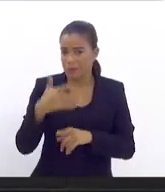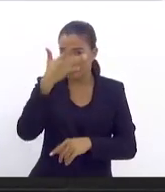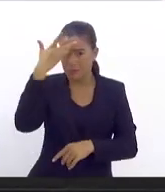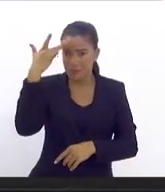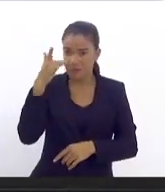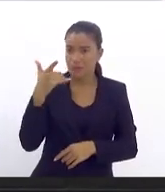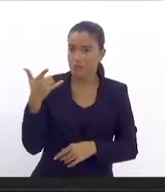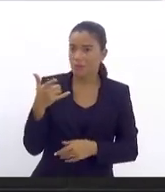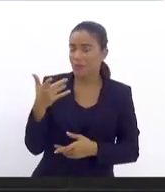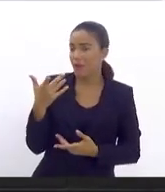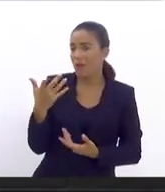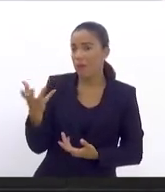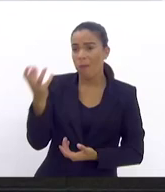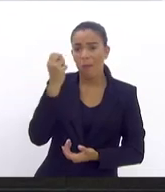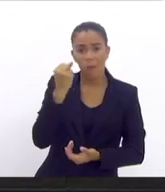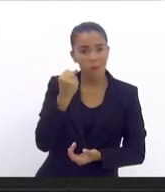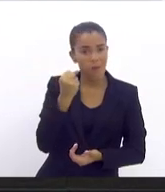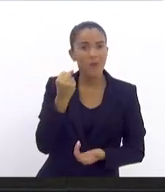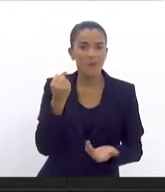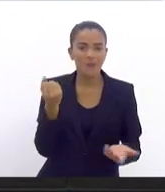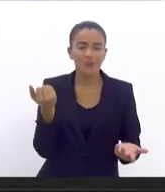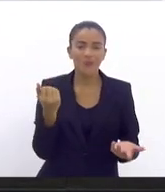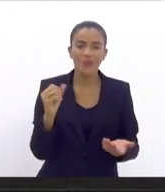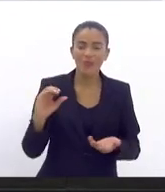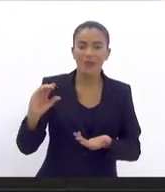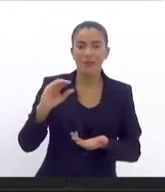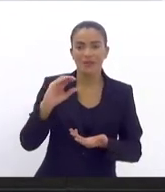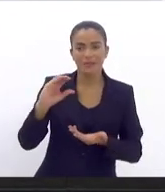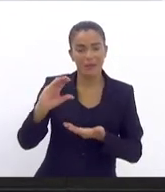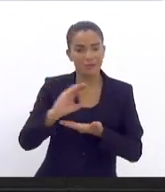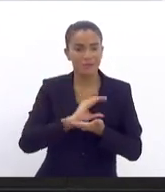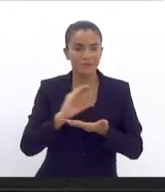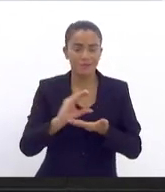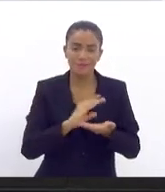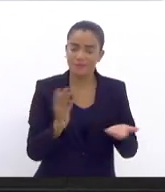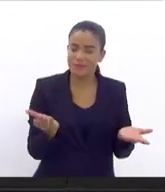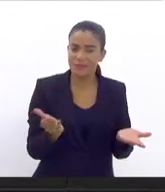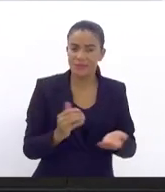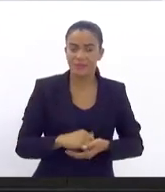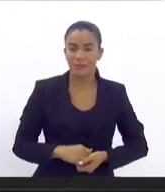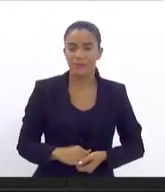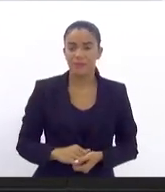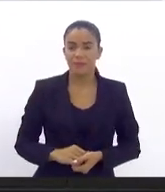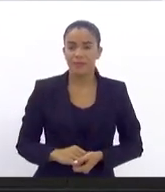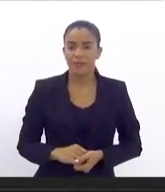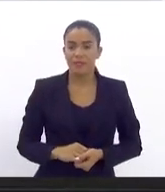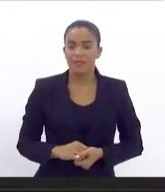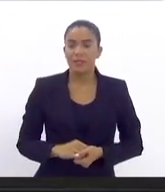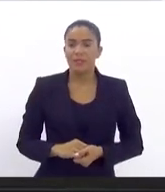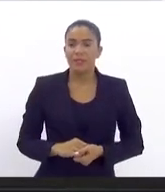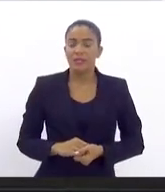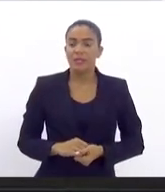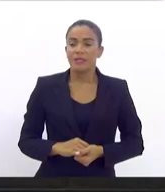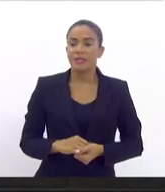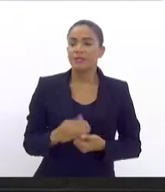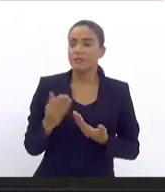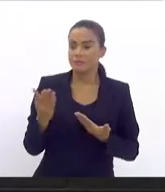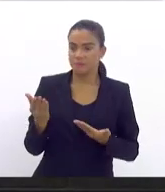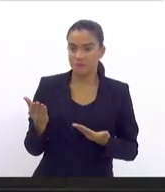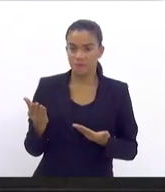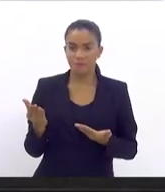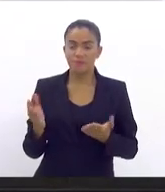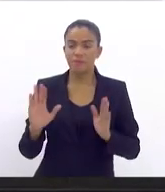nossa proposição legislativa que possam fazer jus aos seus benefícios. Deputado Carlos Mendes. Presidente. Eu queria me escrever.